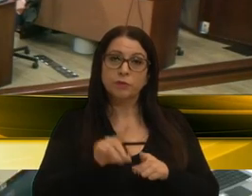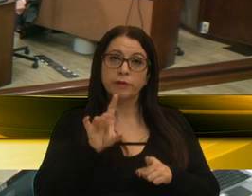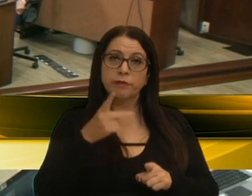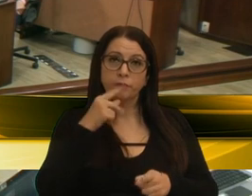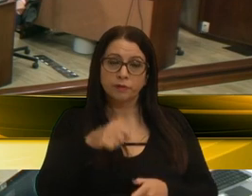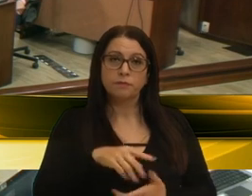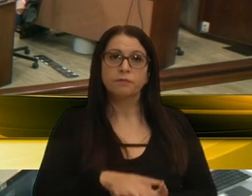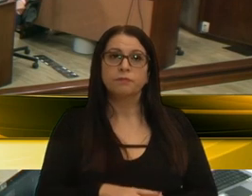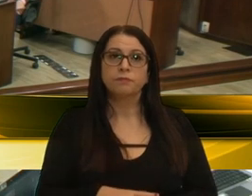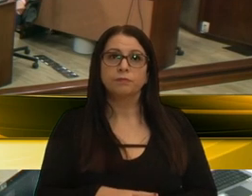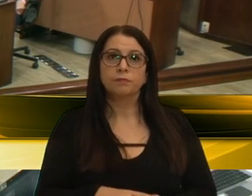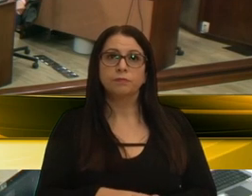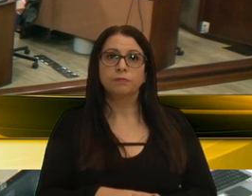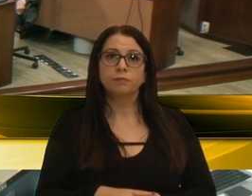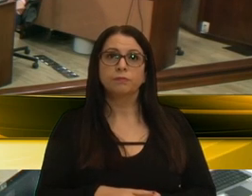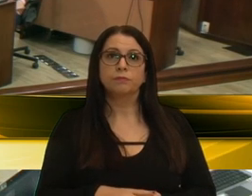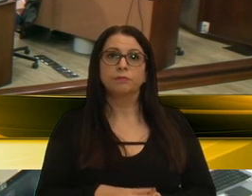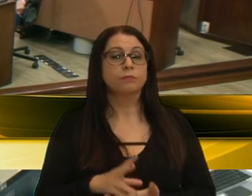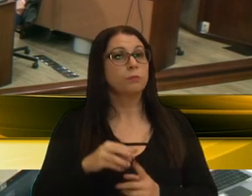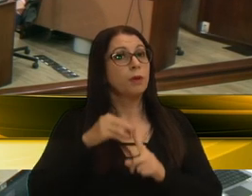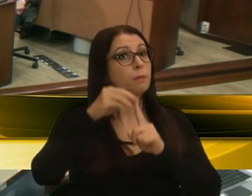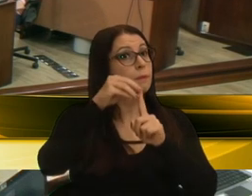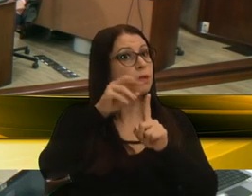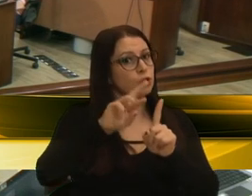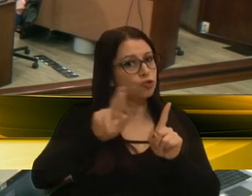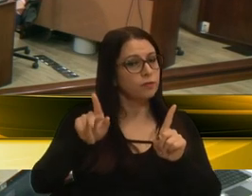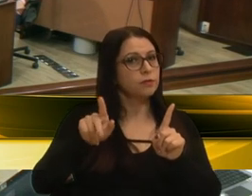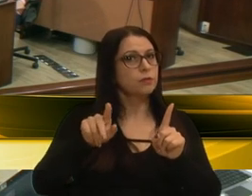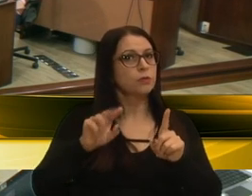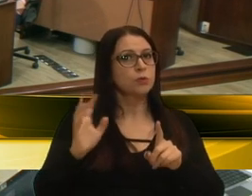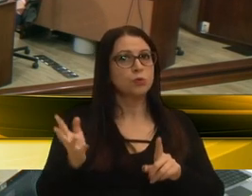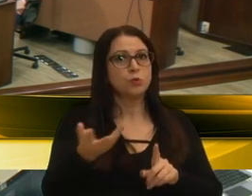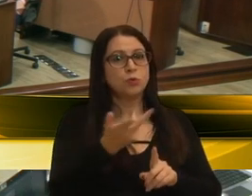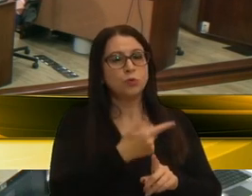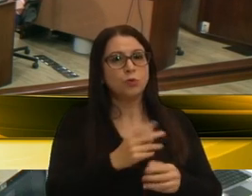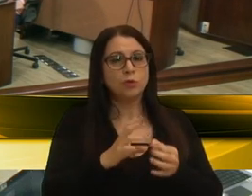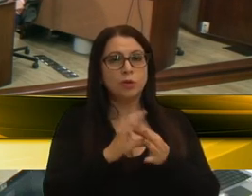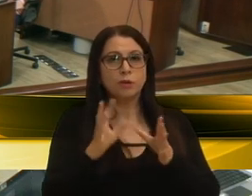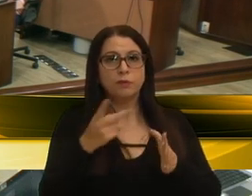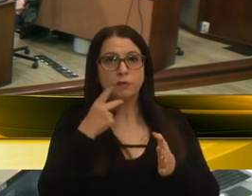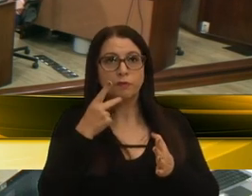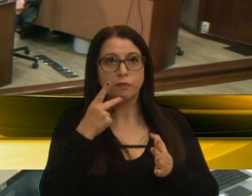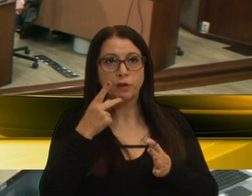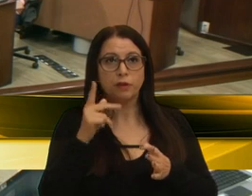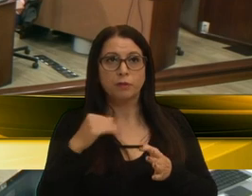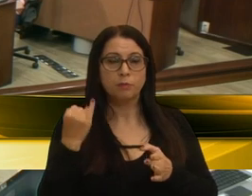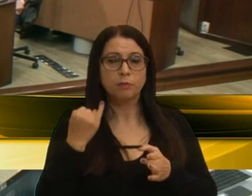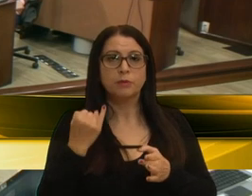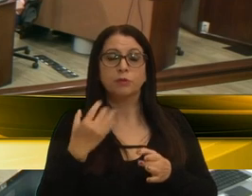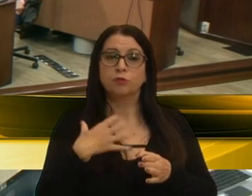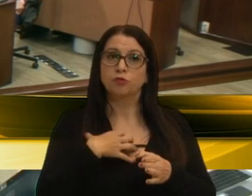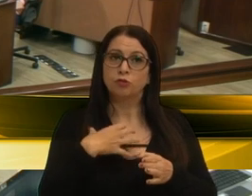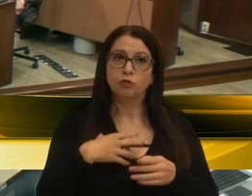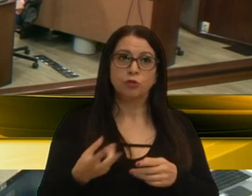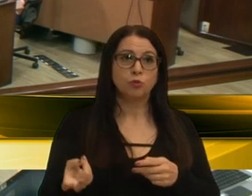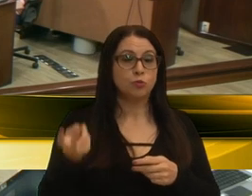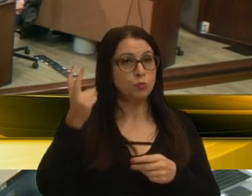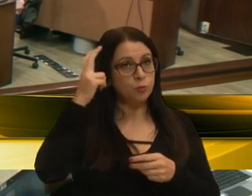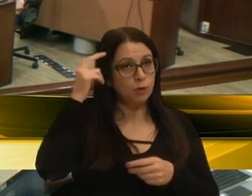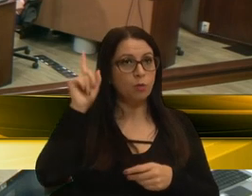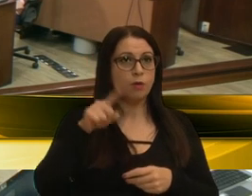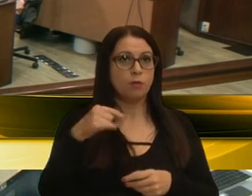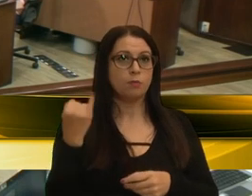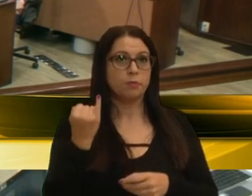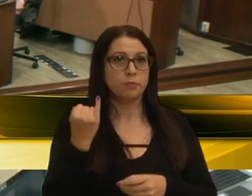deixar aqui uma ressalva toda mãe toda livre manifestação importante toda forma cultural importante